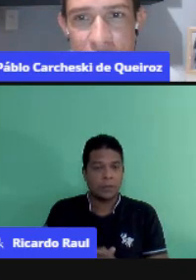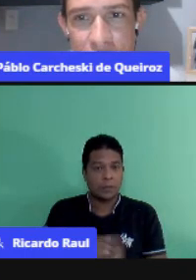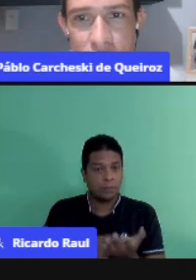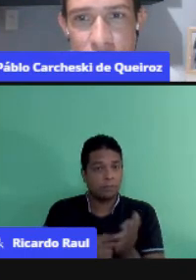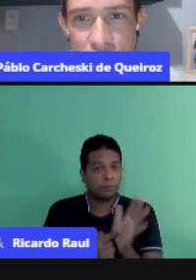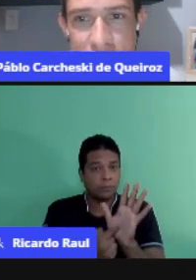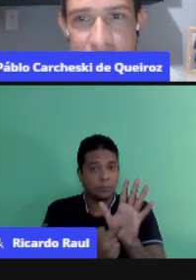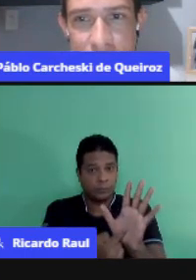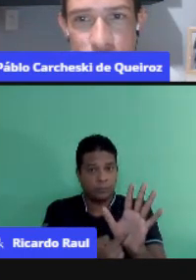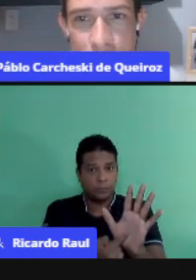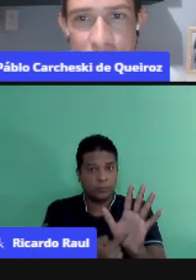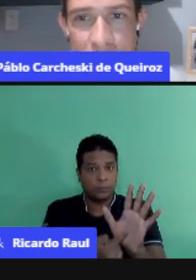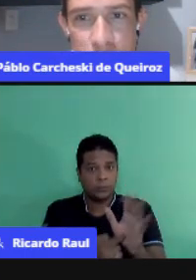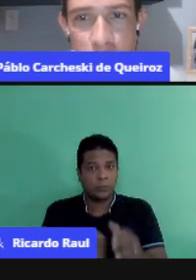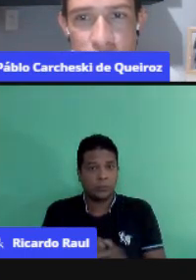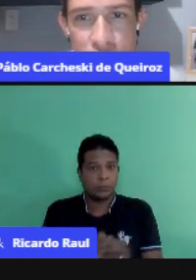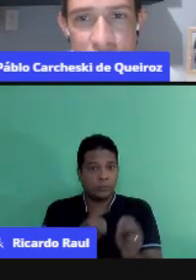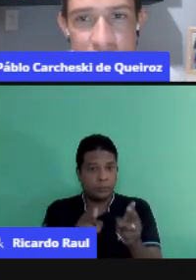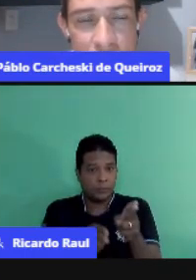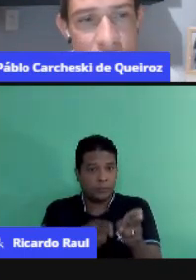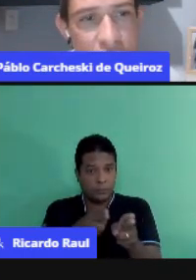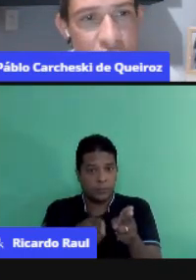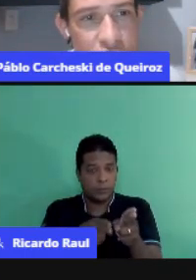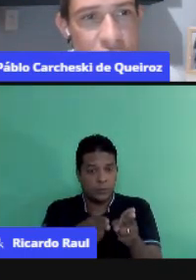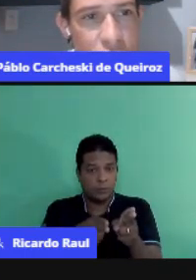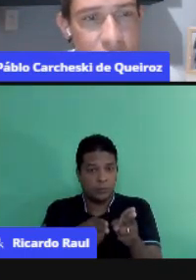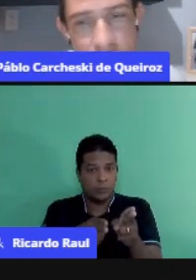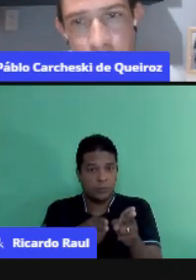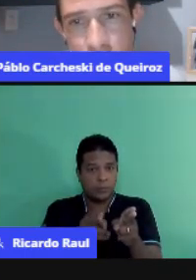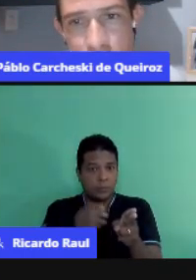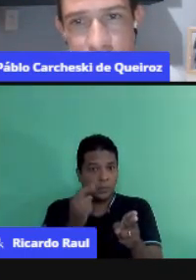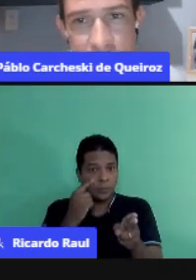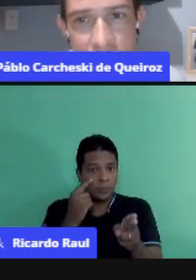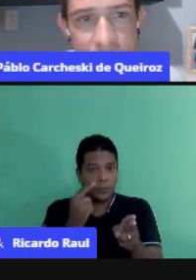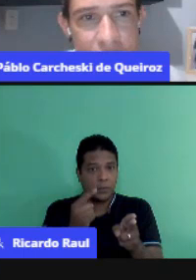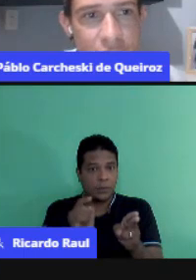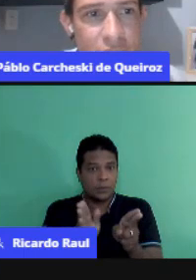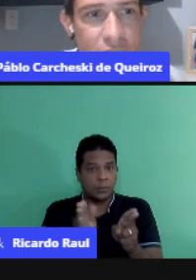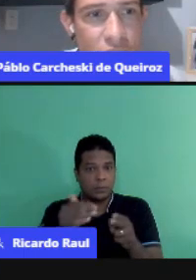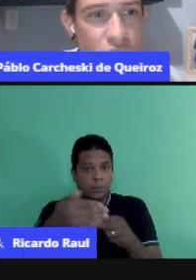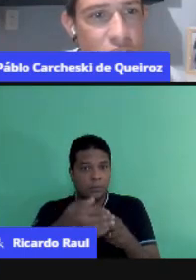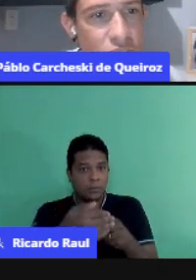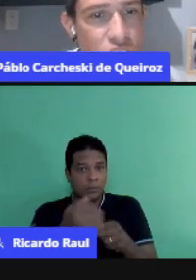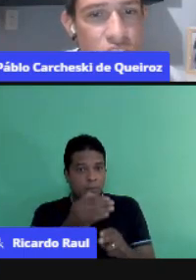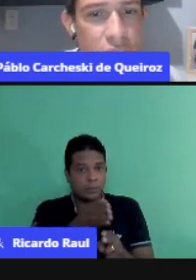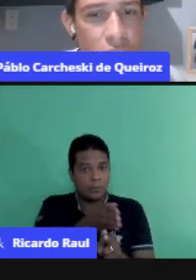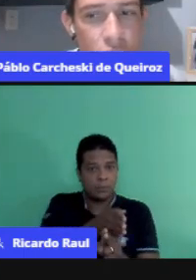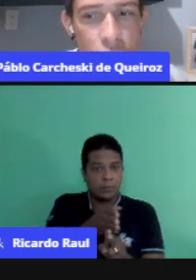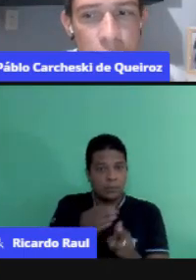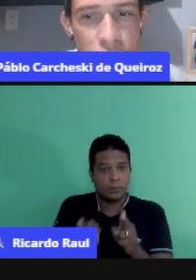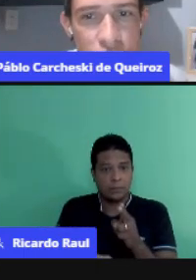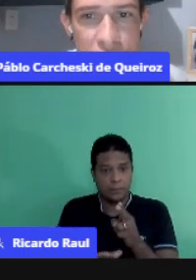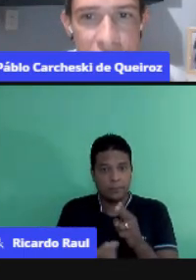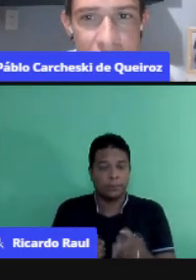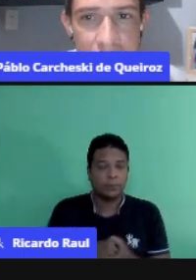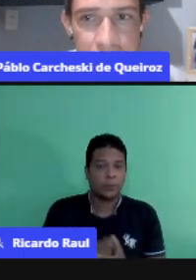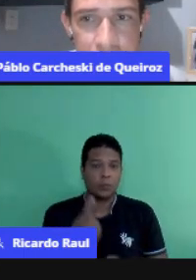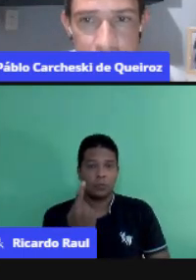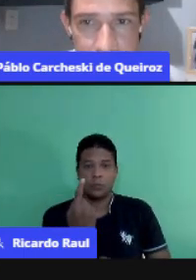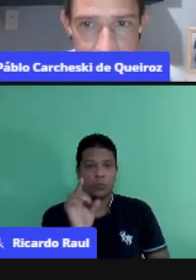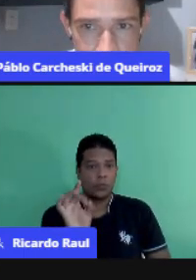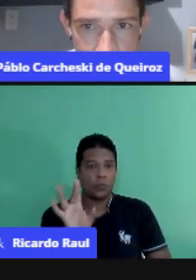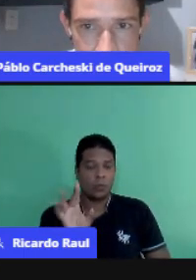vejam um vagão de trem sob vários pontos de vista. Então aqui ele já te deu 3 pontos de vista. Naquele anterior a gente só tinha um ponto de vista,